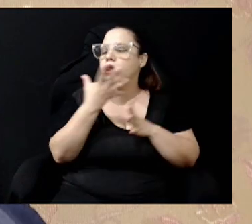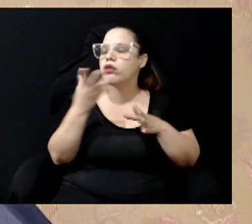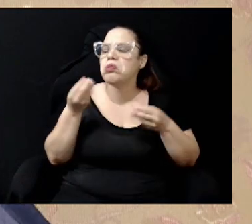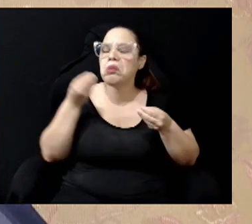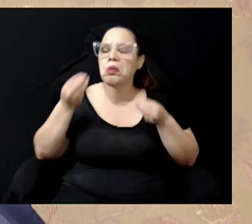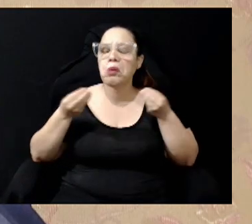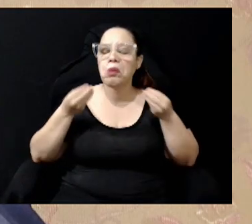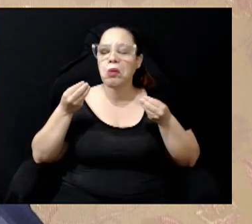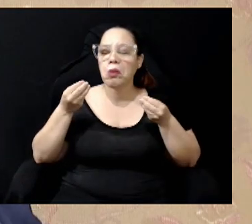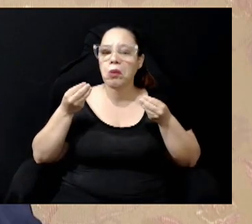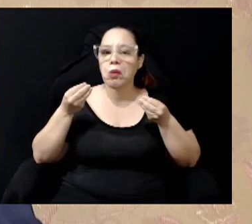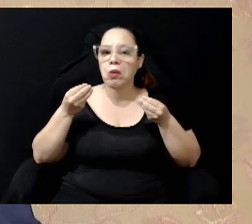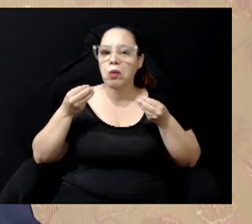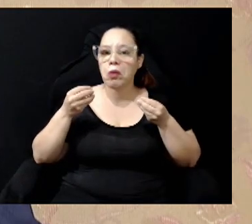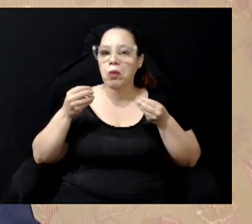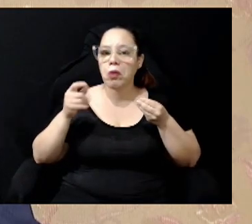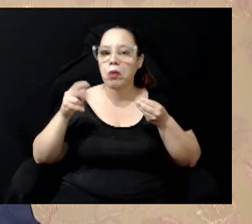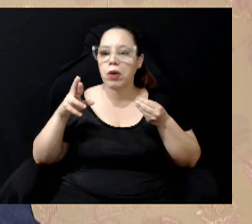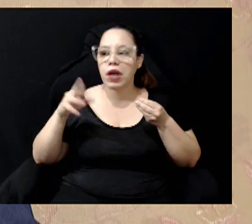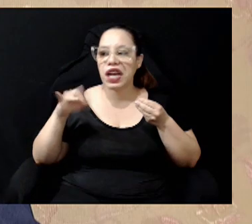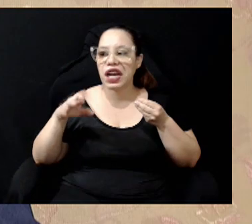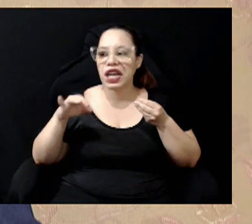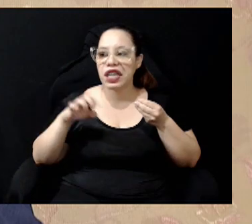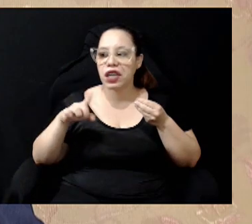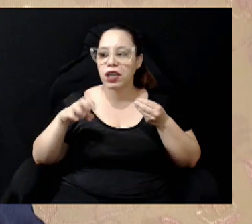Paraná, paranaense.